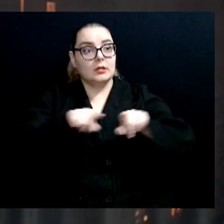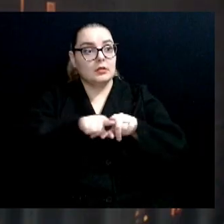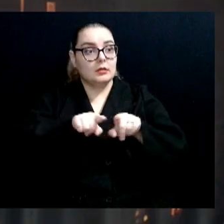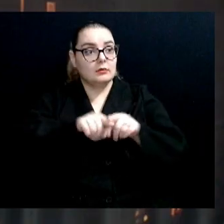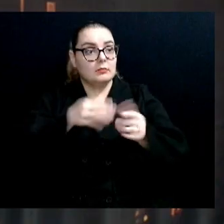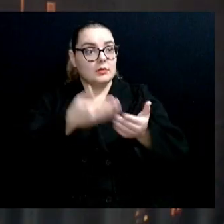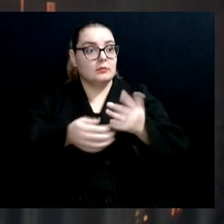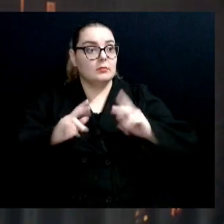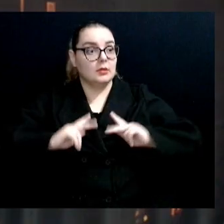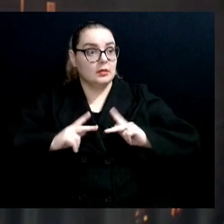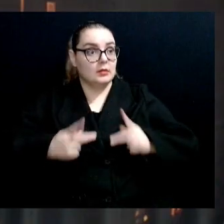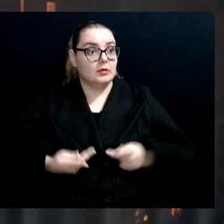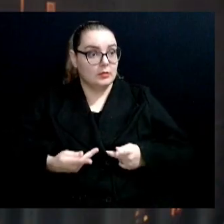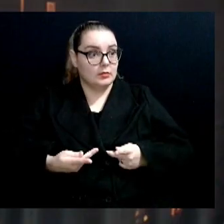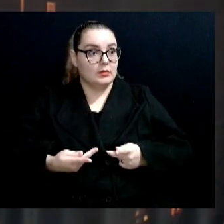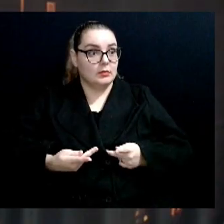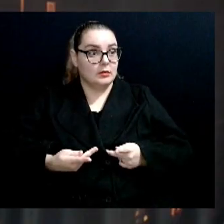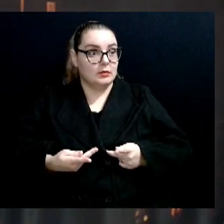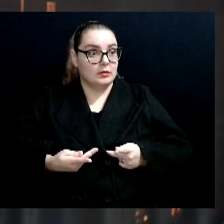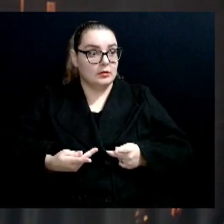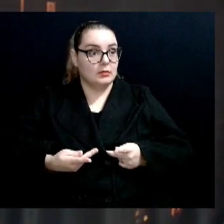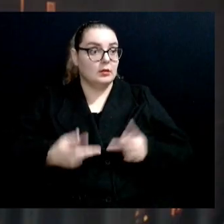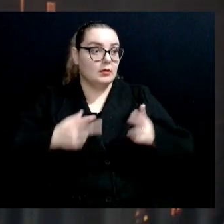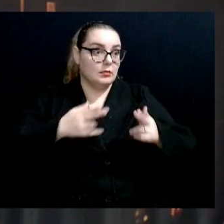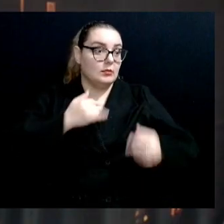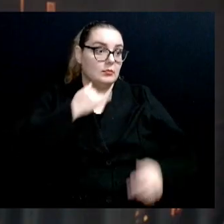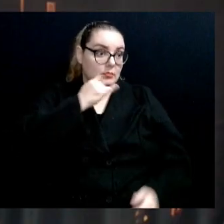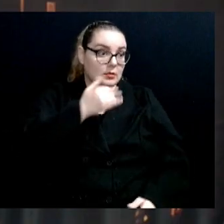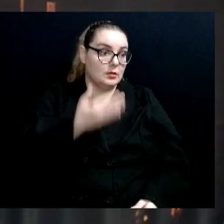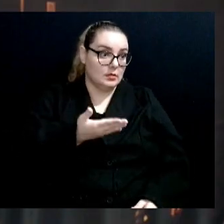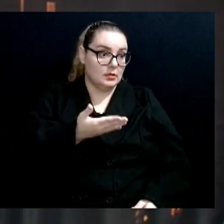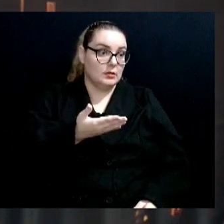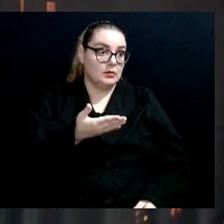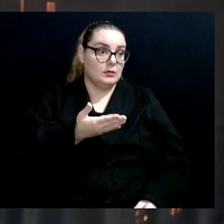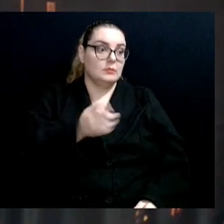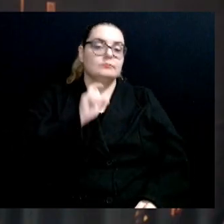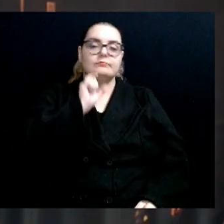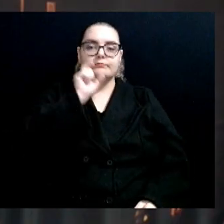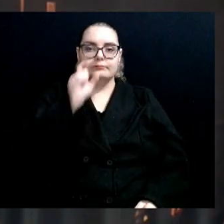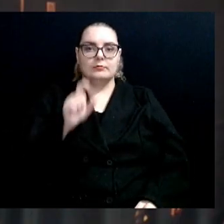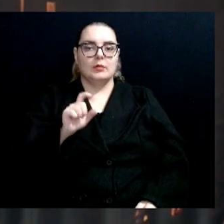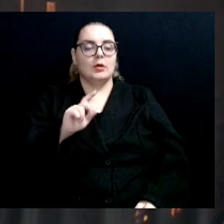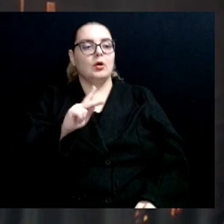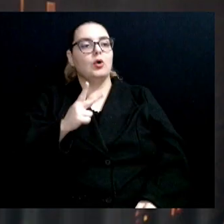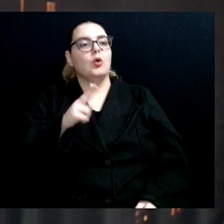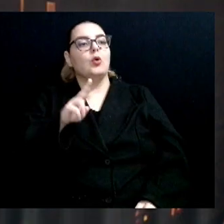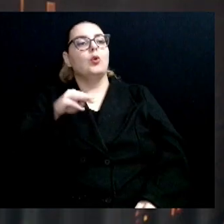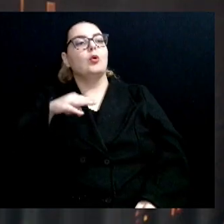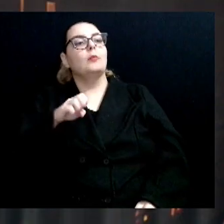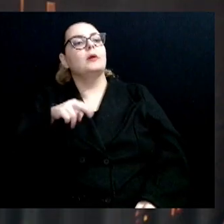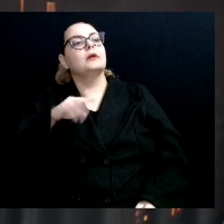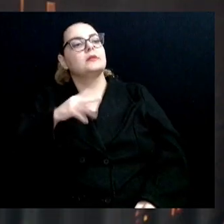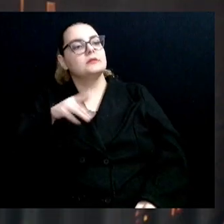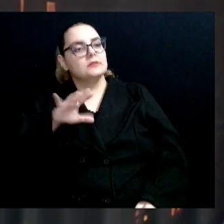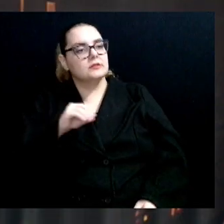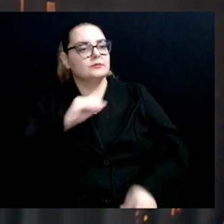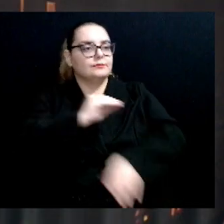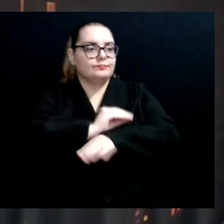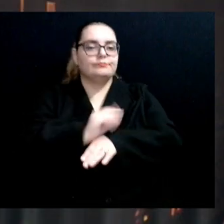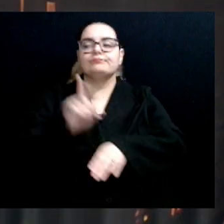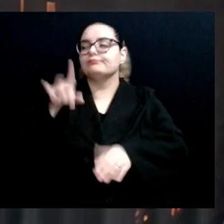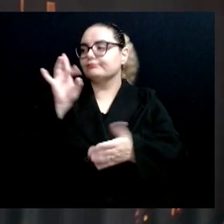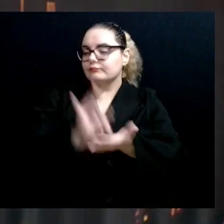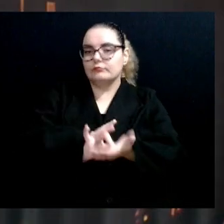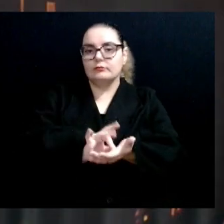Então, assim, muito do que você traz, para mim, vem essa palavra, humanização desse verdade. Cuidado, né? Se a pessoa não é mais